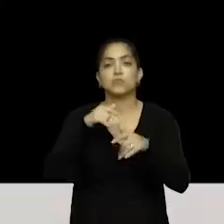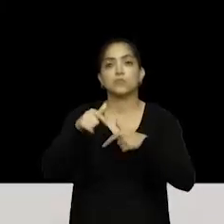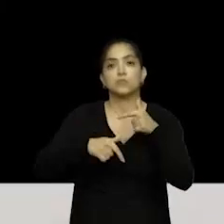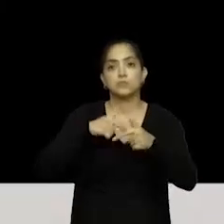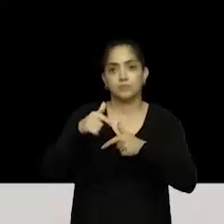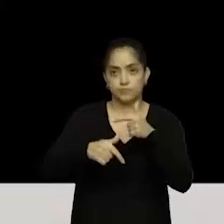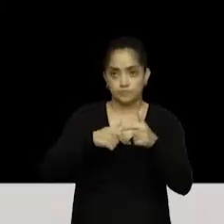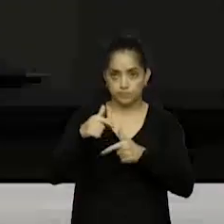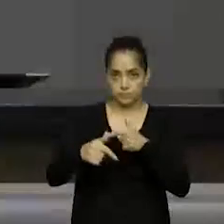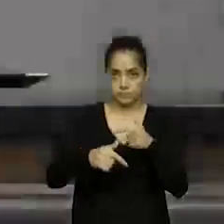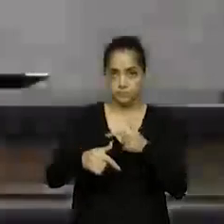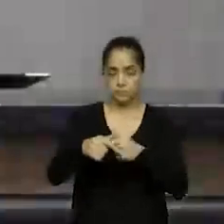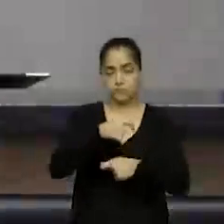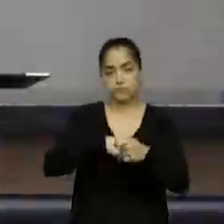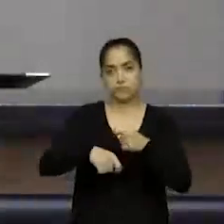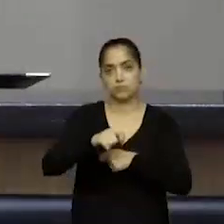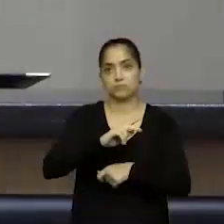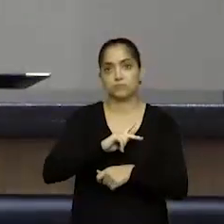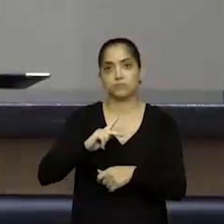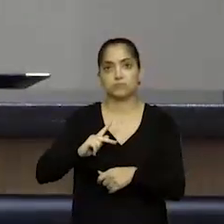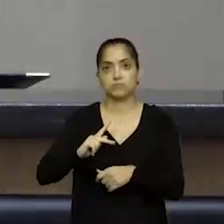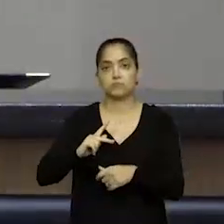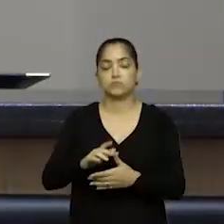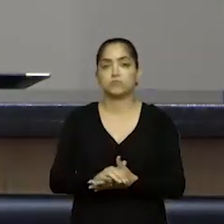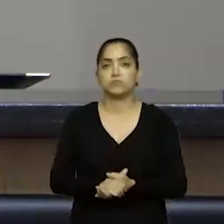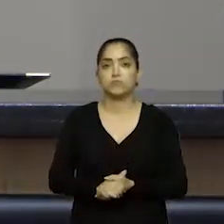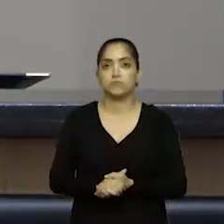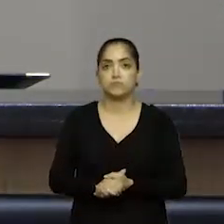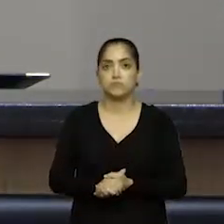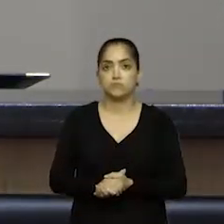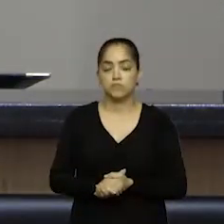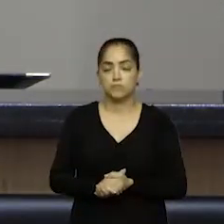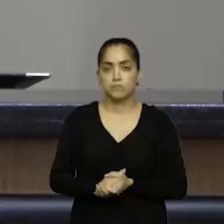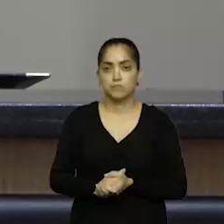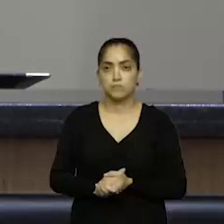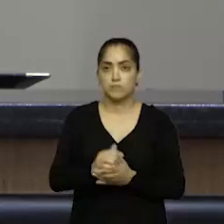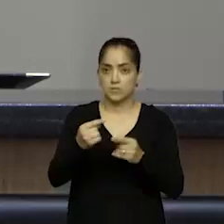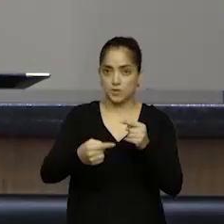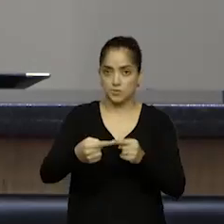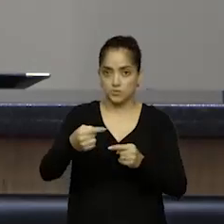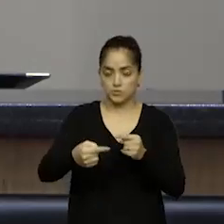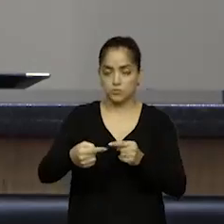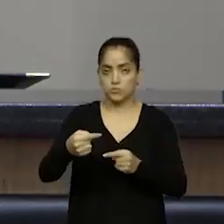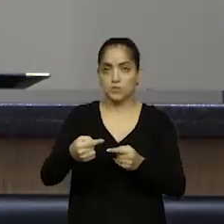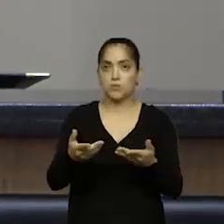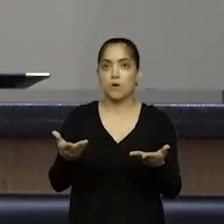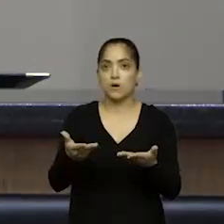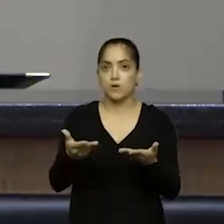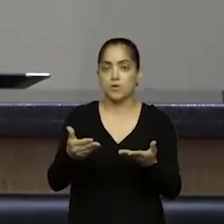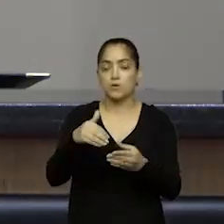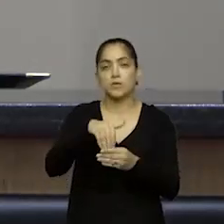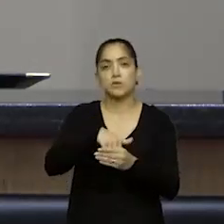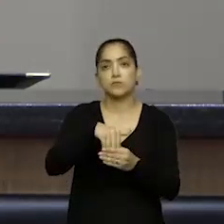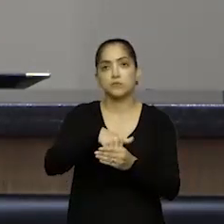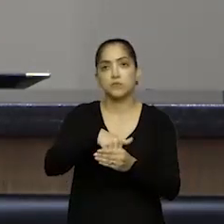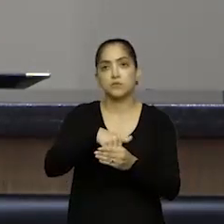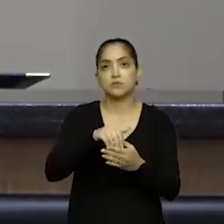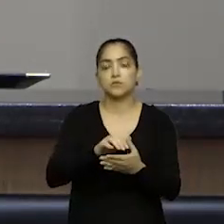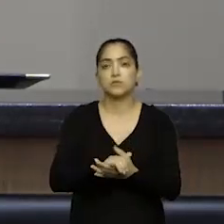e Serviço Público. Em discussão, não havendo quem queira discutir, em